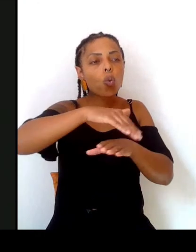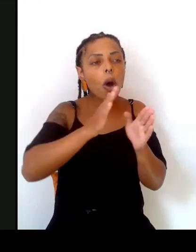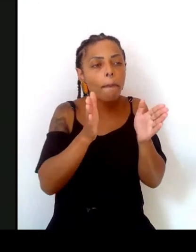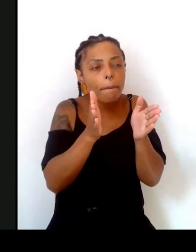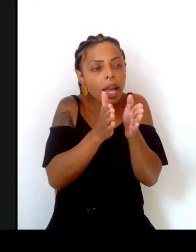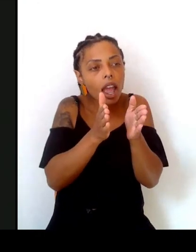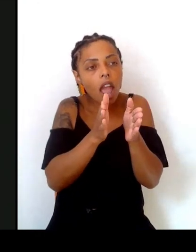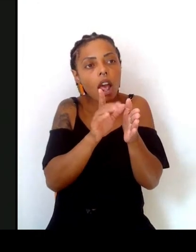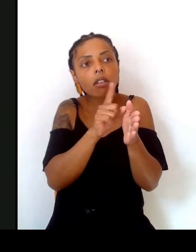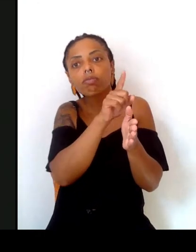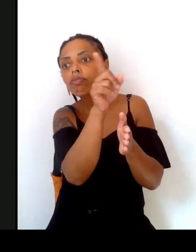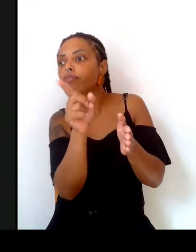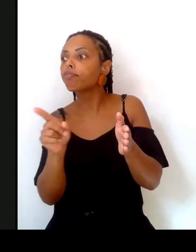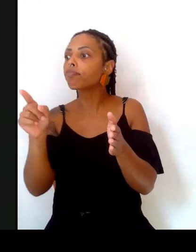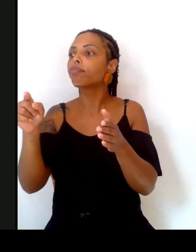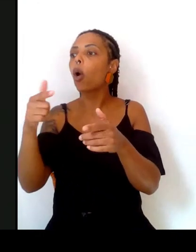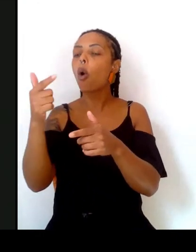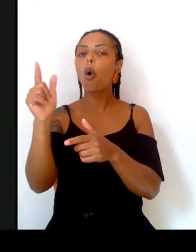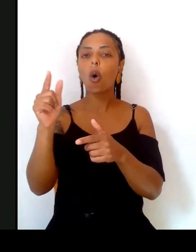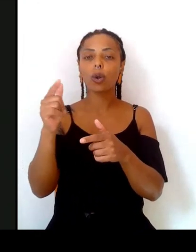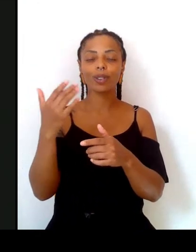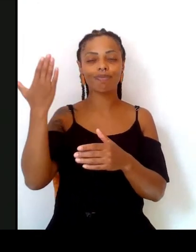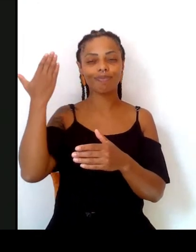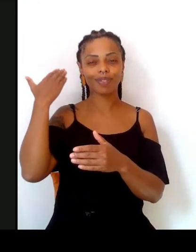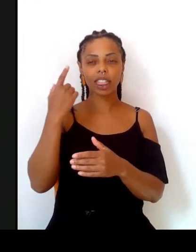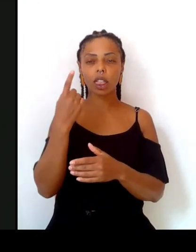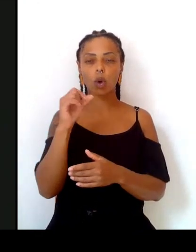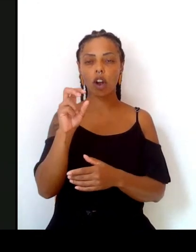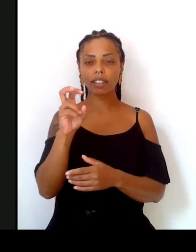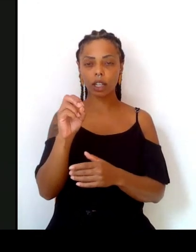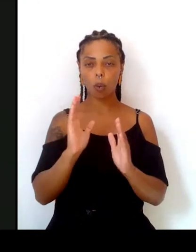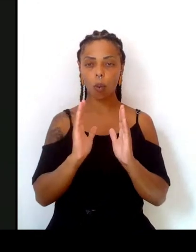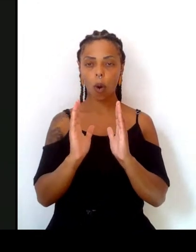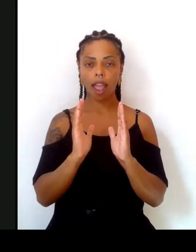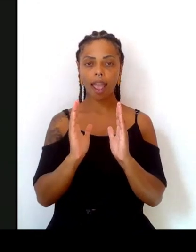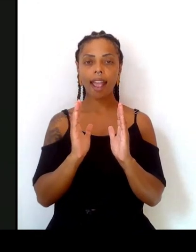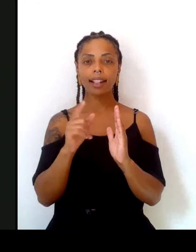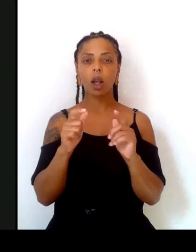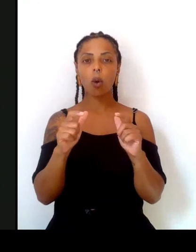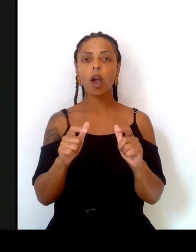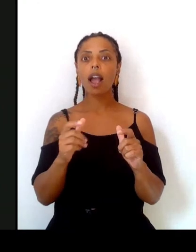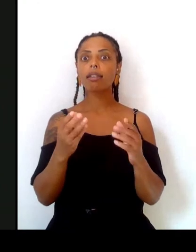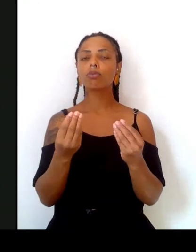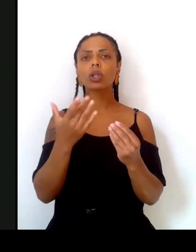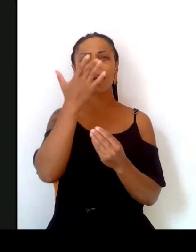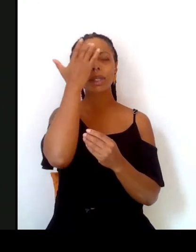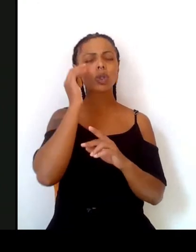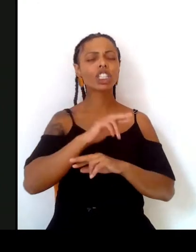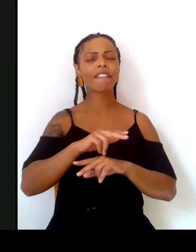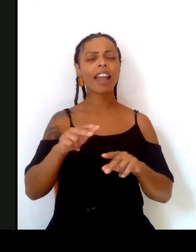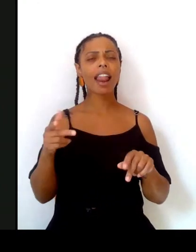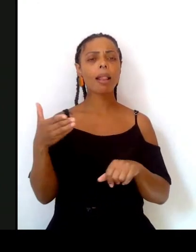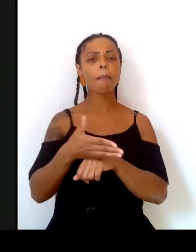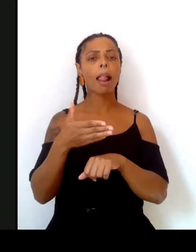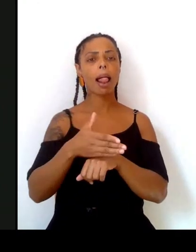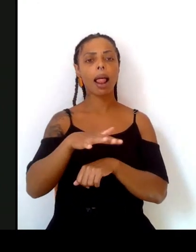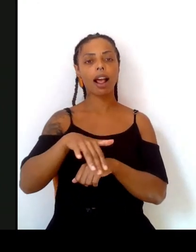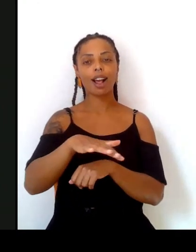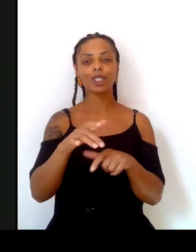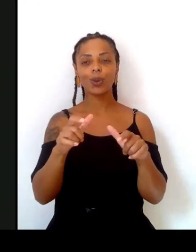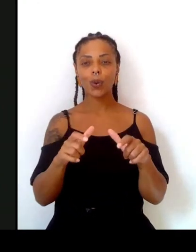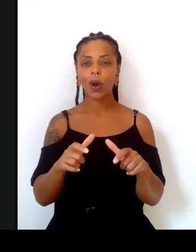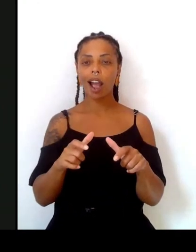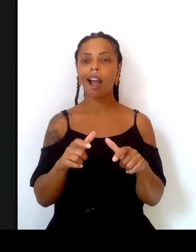de 1950 era o lar de uma gama enorme de tipos de pessoas e comunidades comunidades